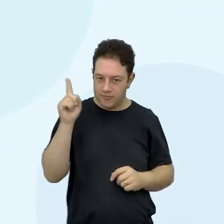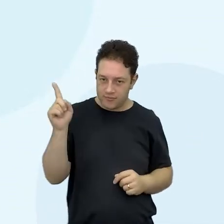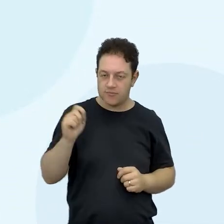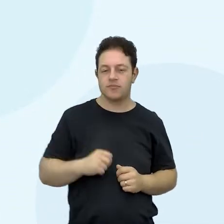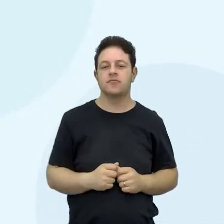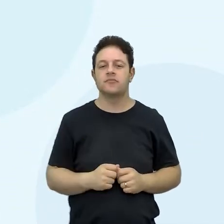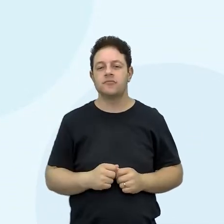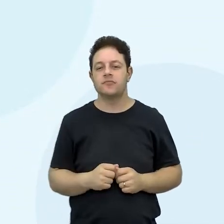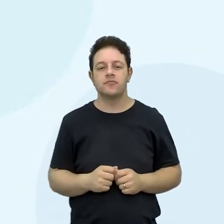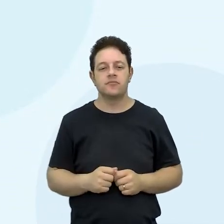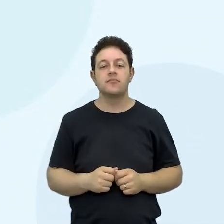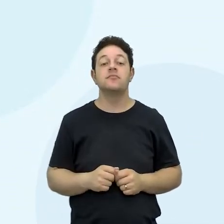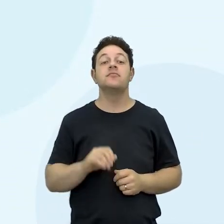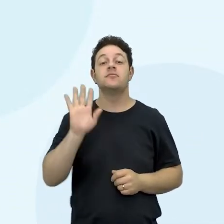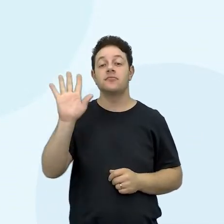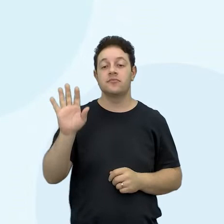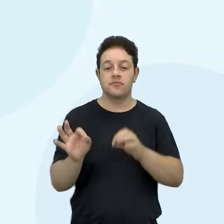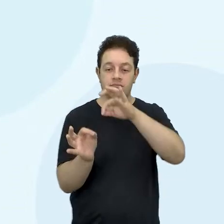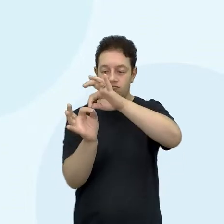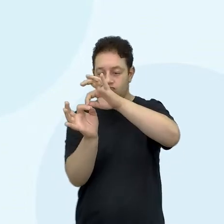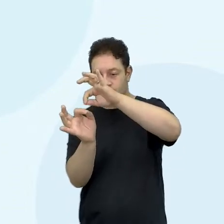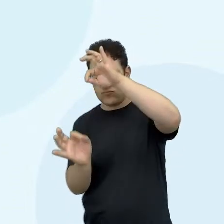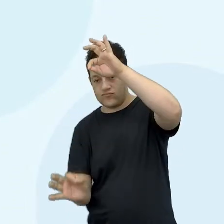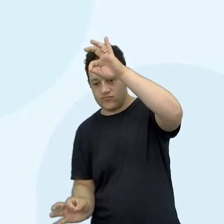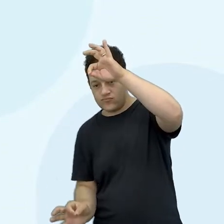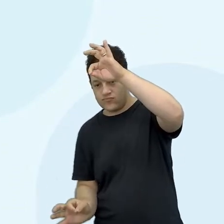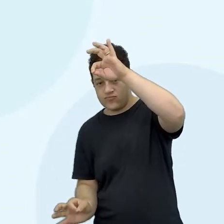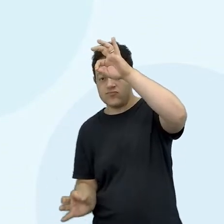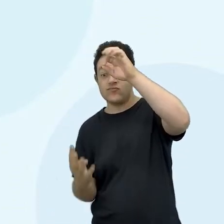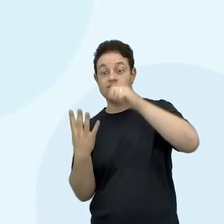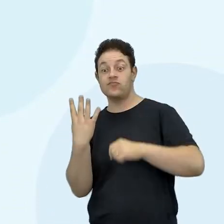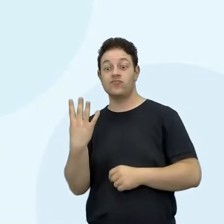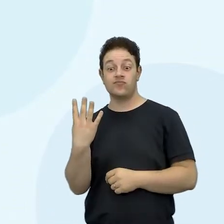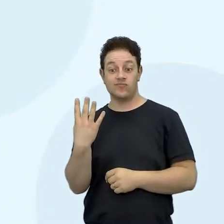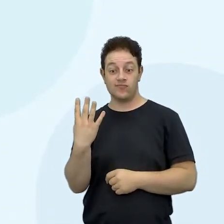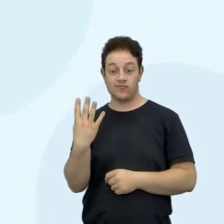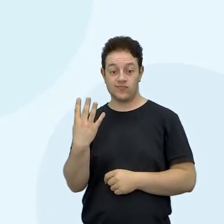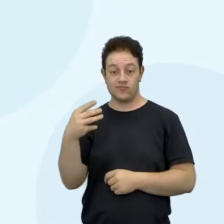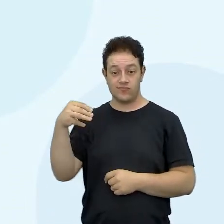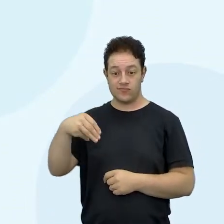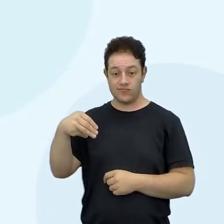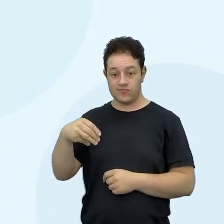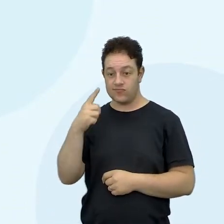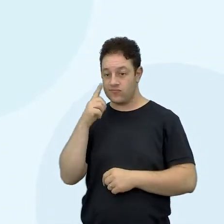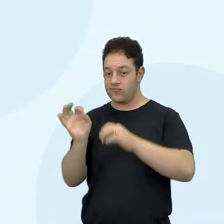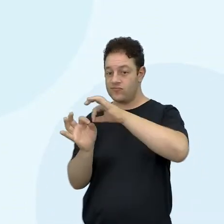por exemplo, 4 metros, aqui, de verdade,